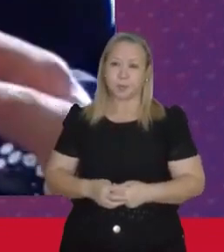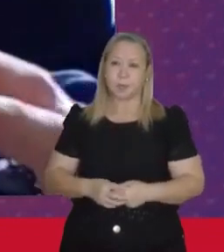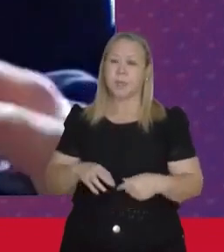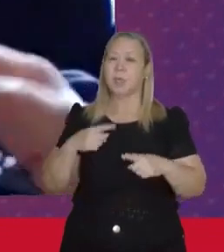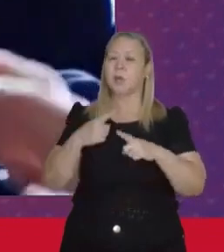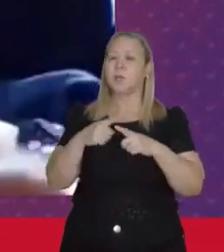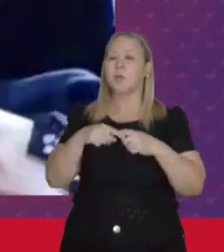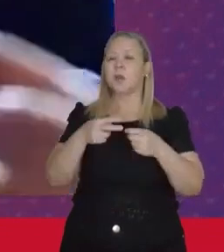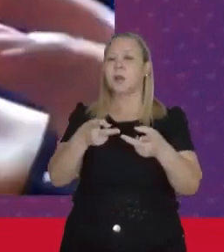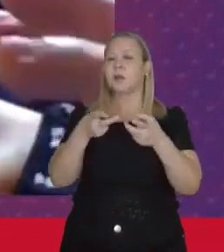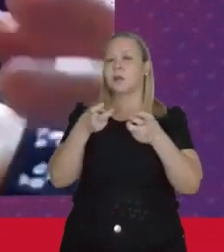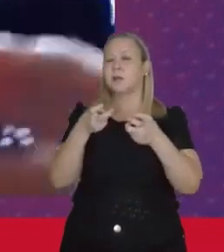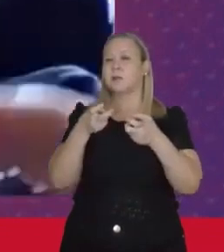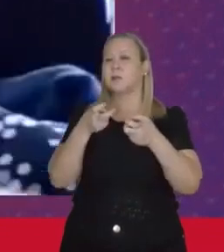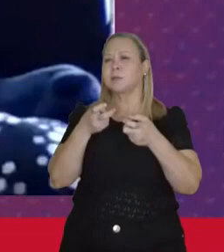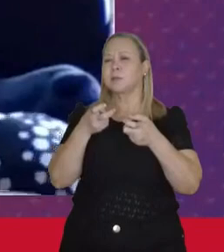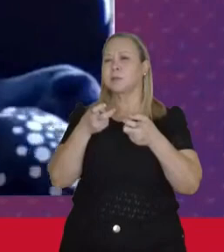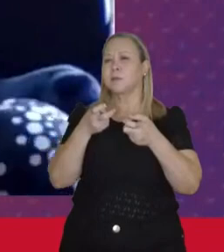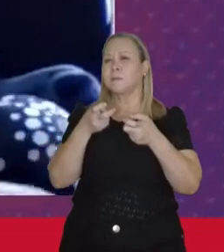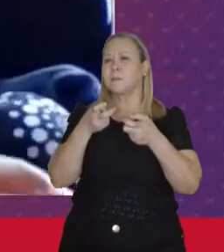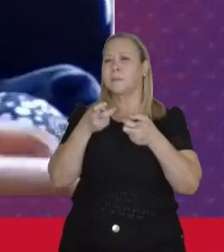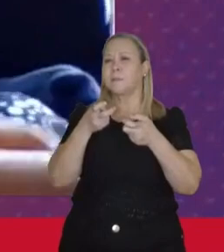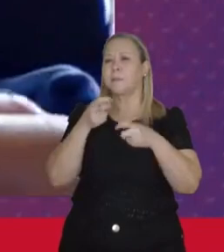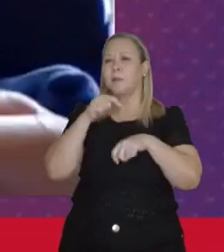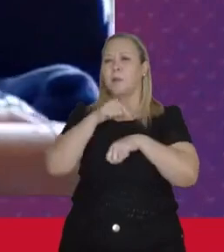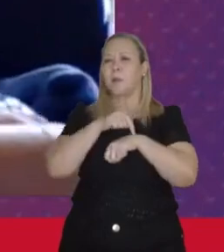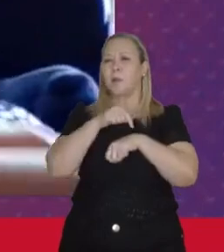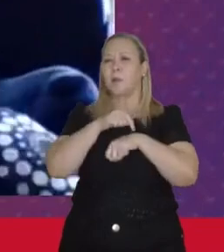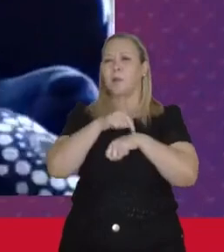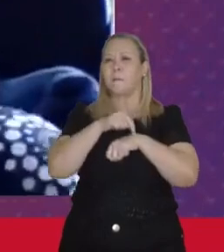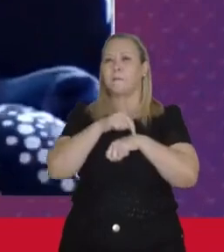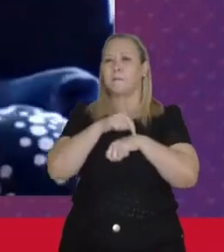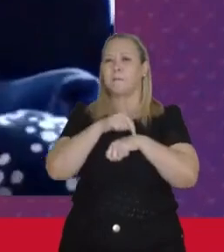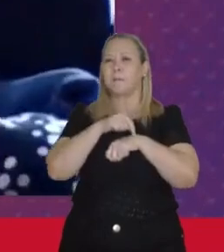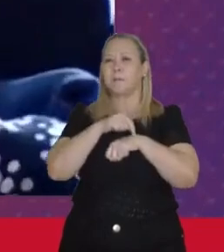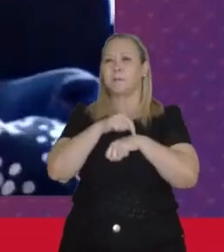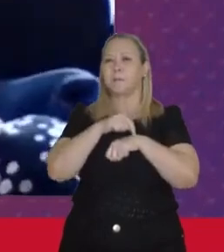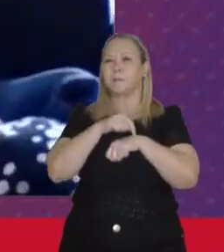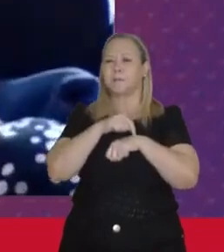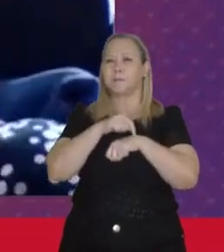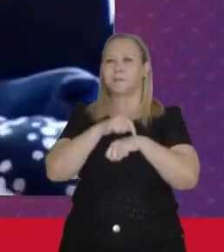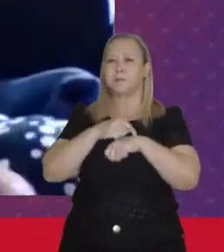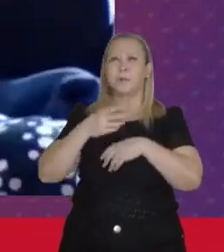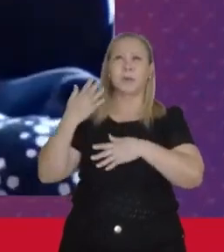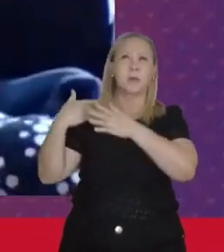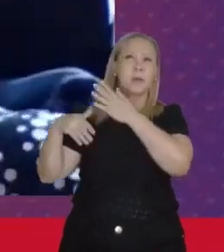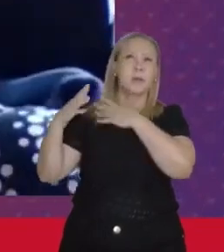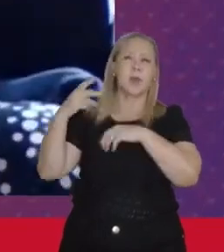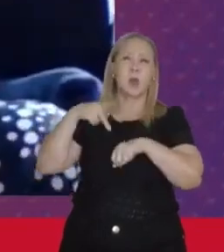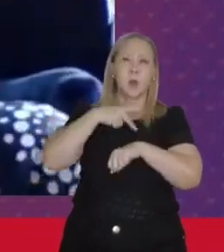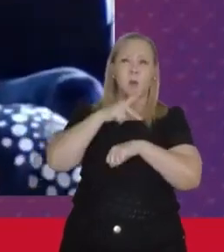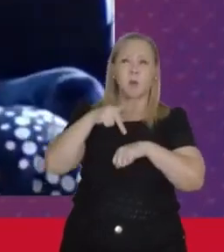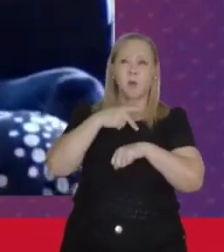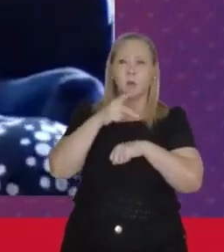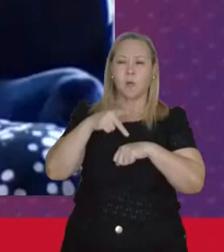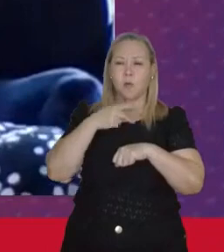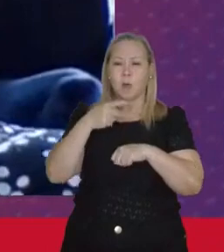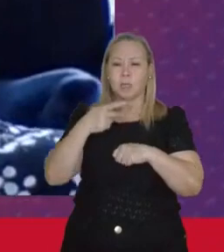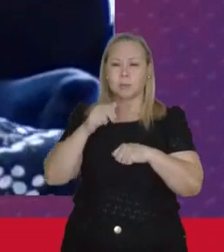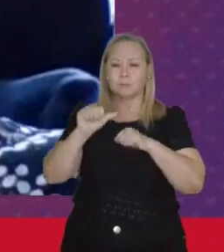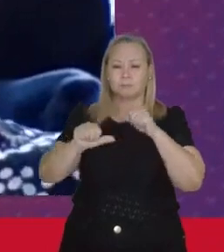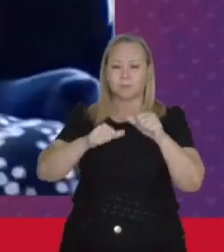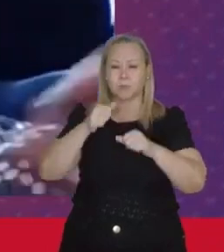Porque, veja, quando o antigo PAISME, que hoje ele se tornou uma